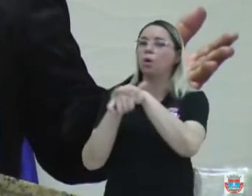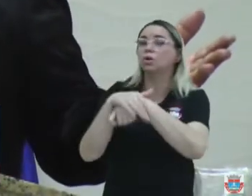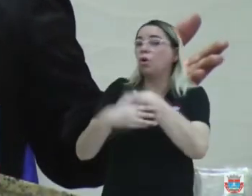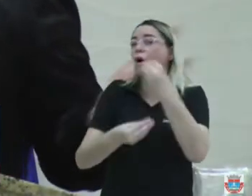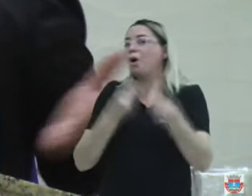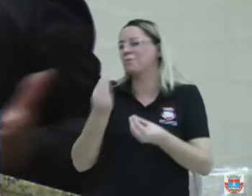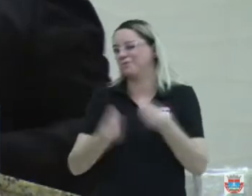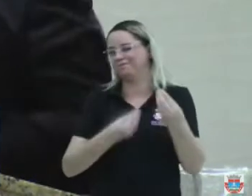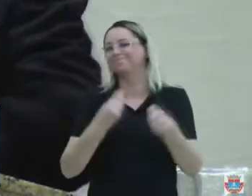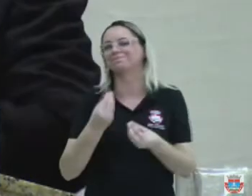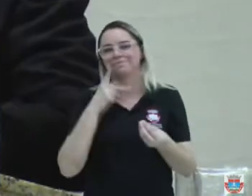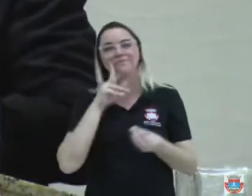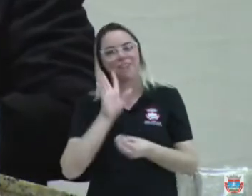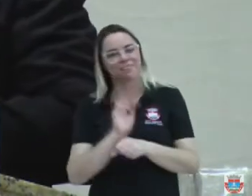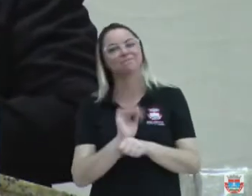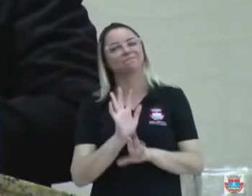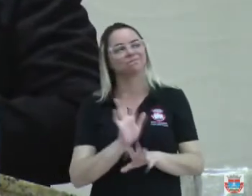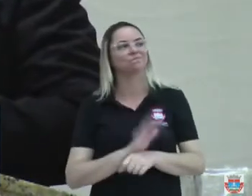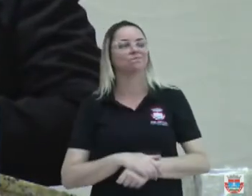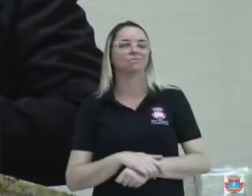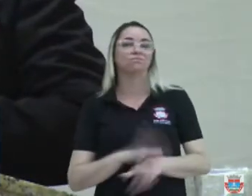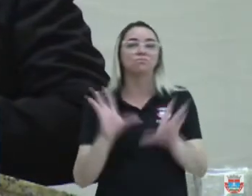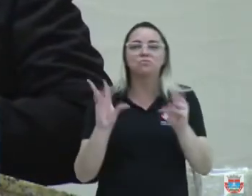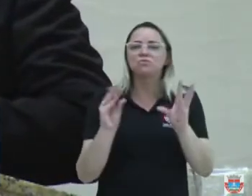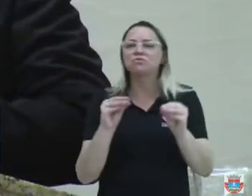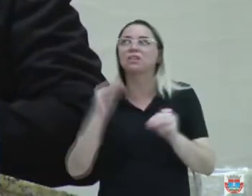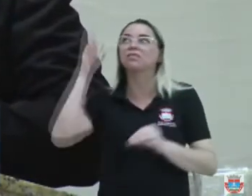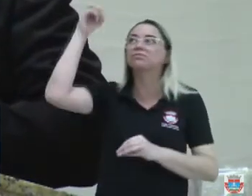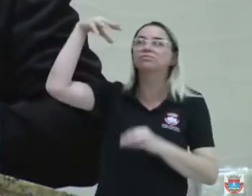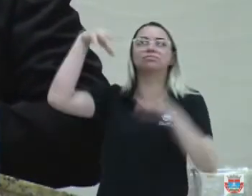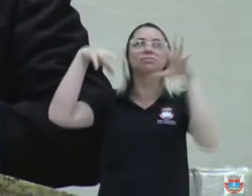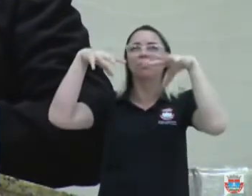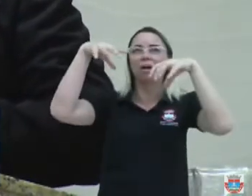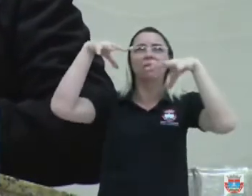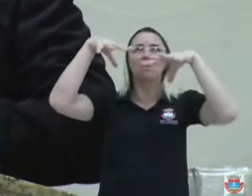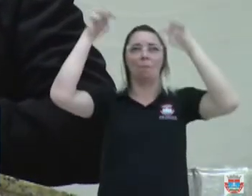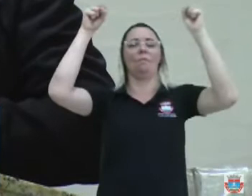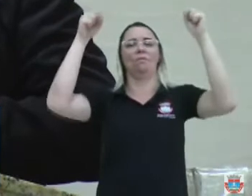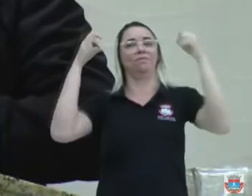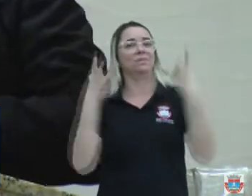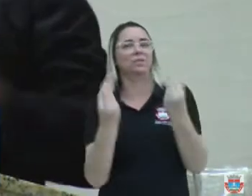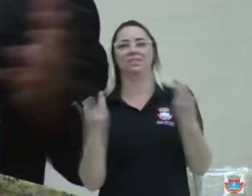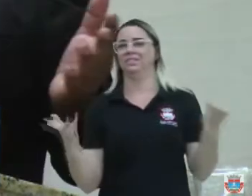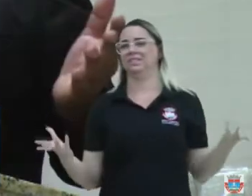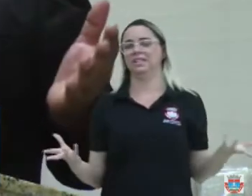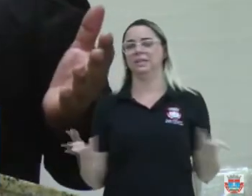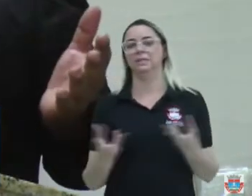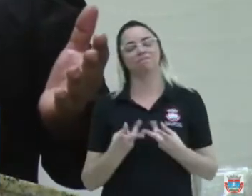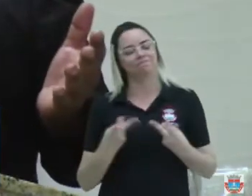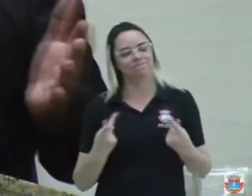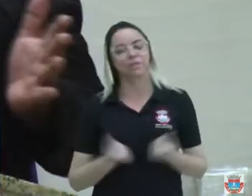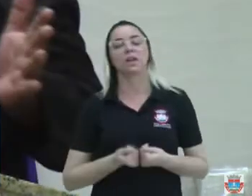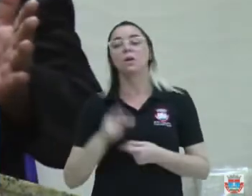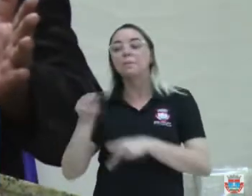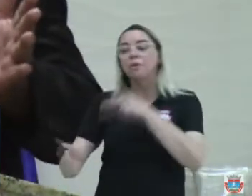encontra a nossa vila, a quantidade de lâmpadas apagadas que tem. não é? Já que a iluminação pública hoje,